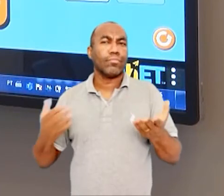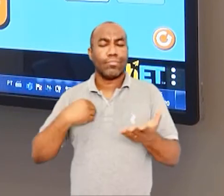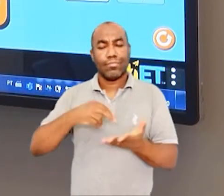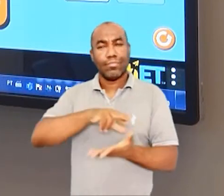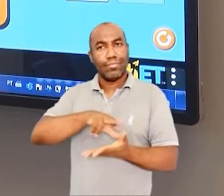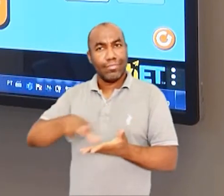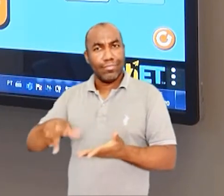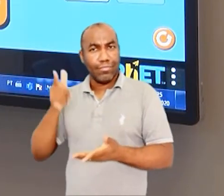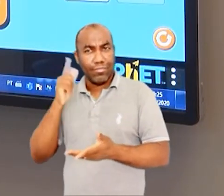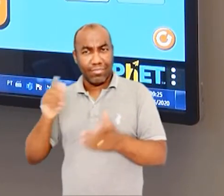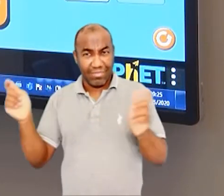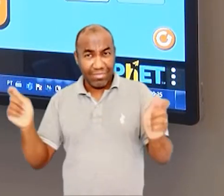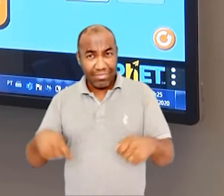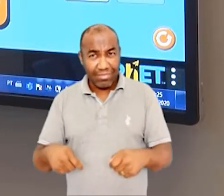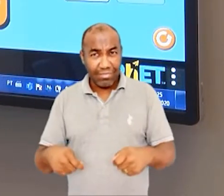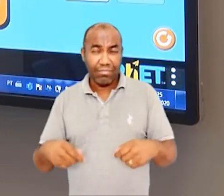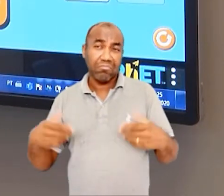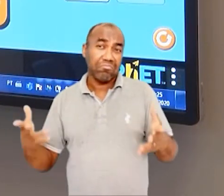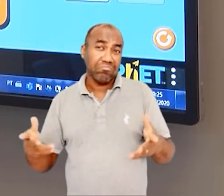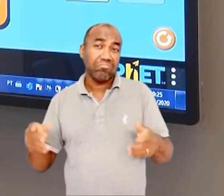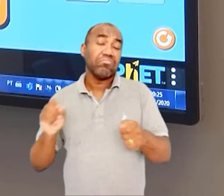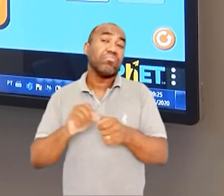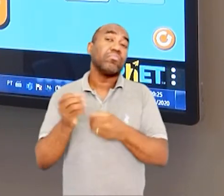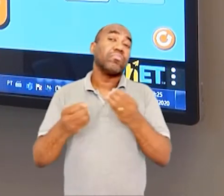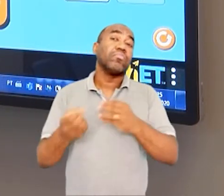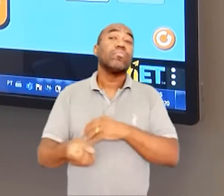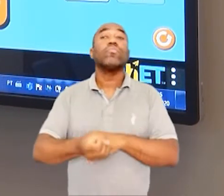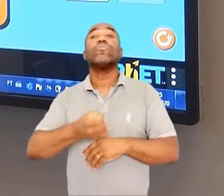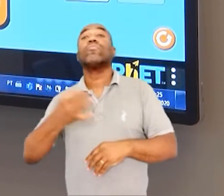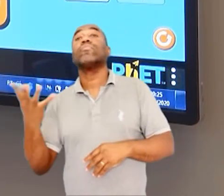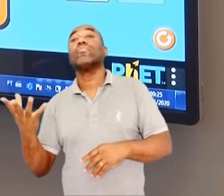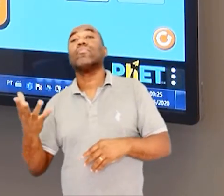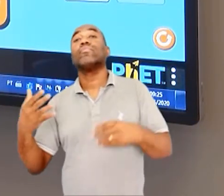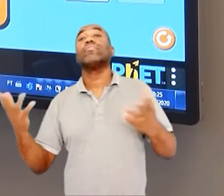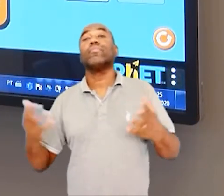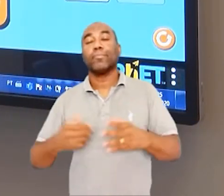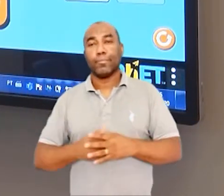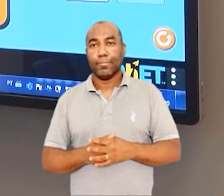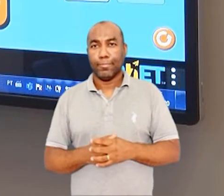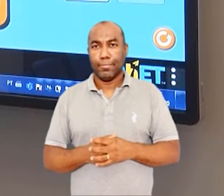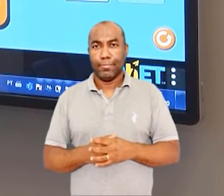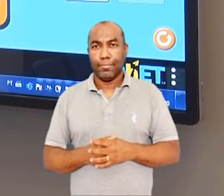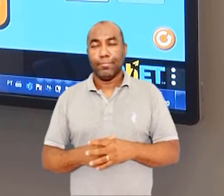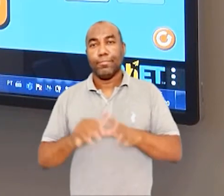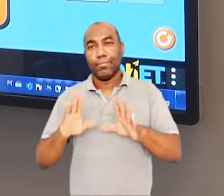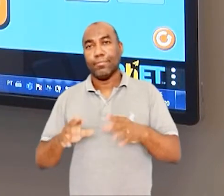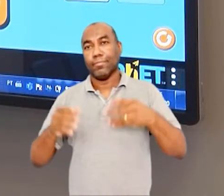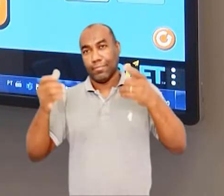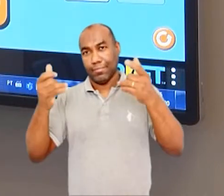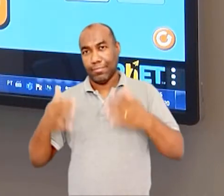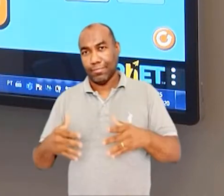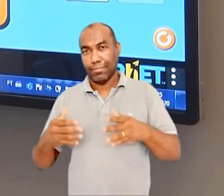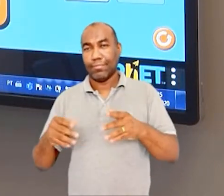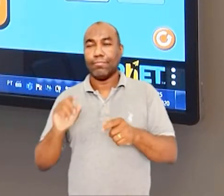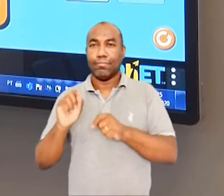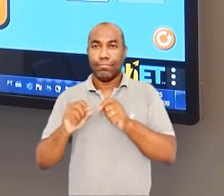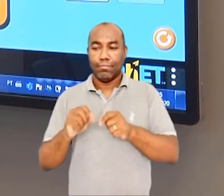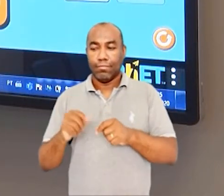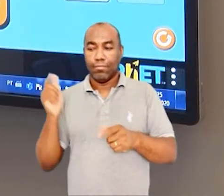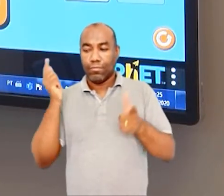corrente elétrica diminuir quantas vezes? Diminuir quantas vezes? Vamos fazer o teste? Olha